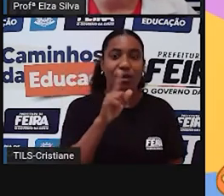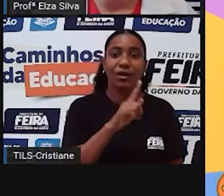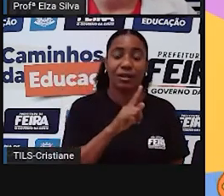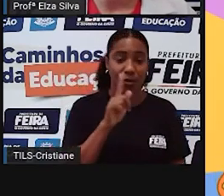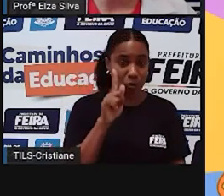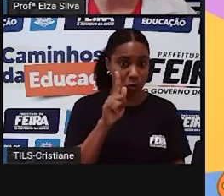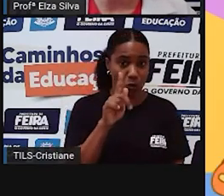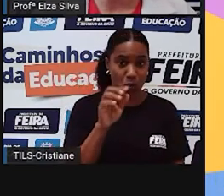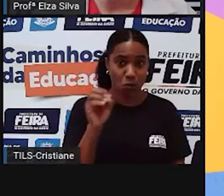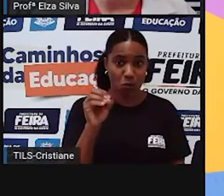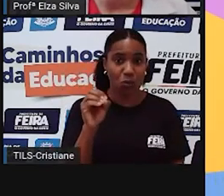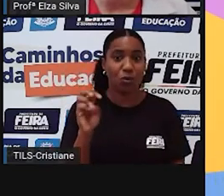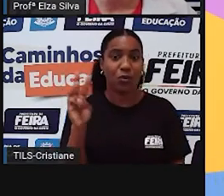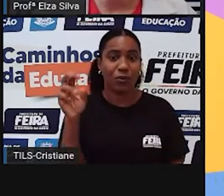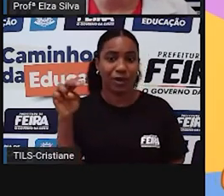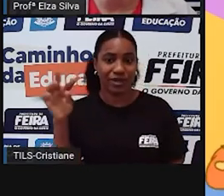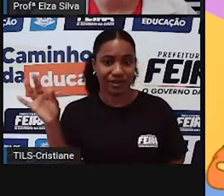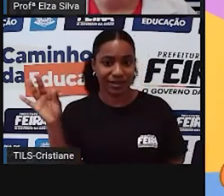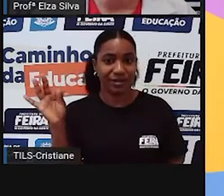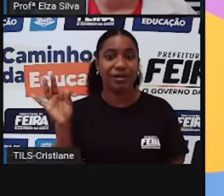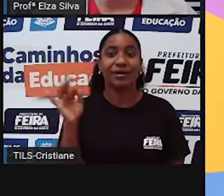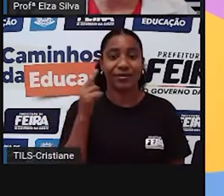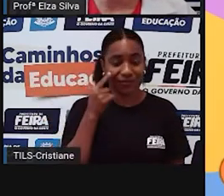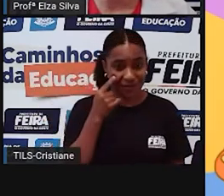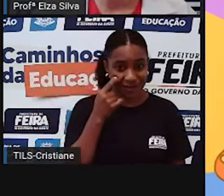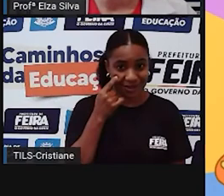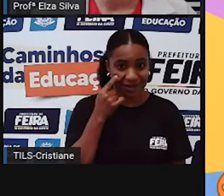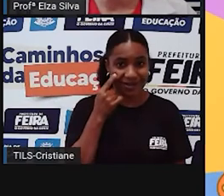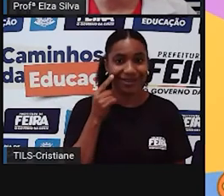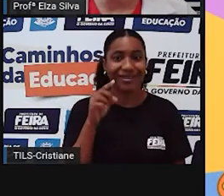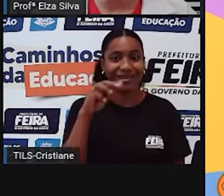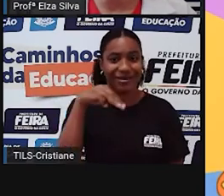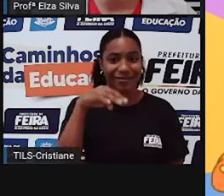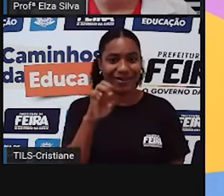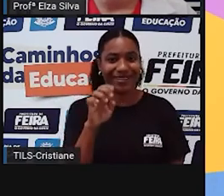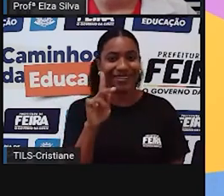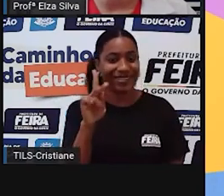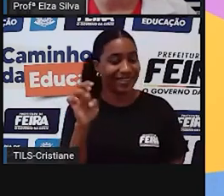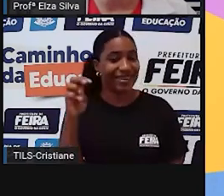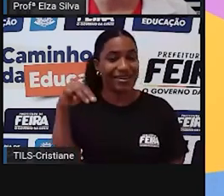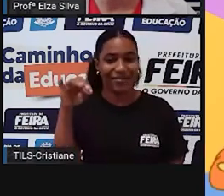knew, make, made, read, read,